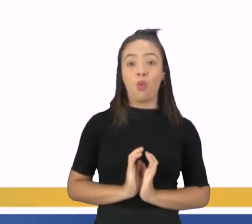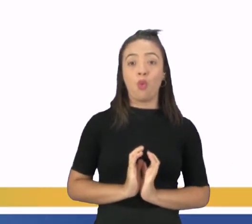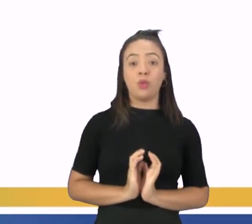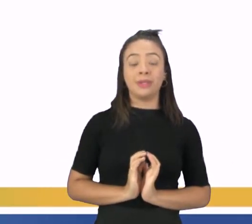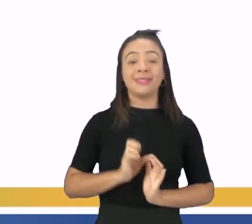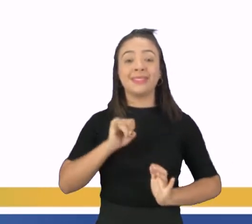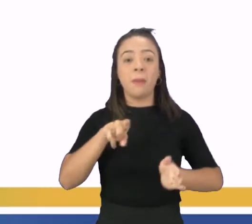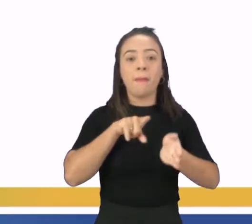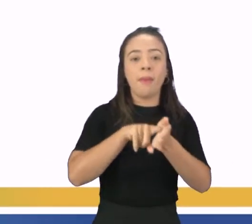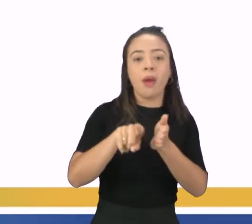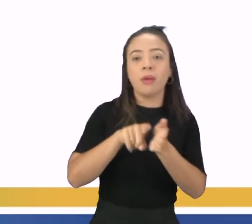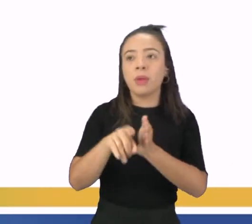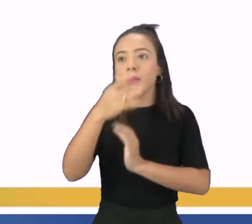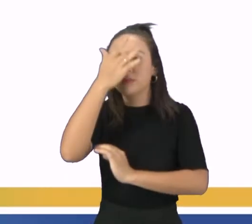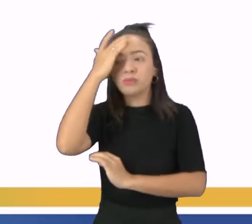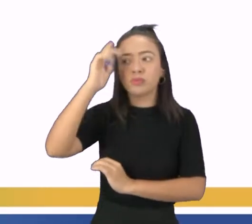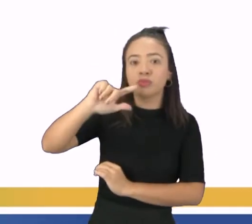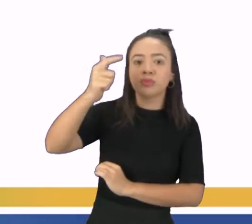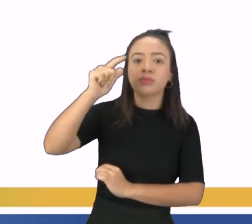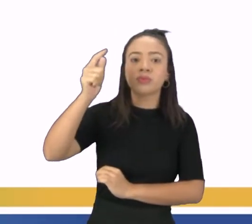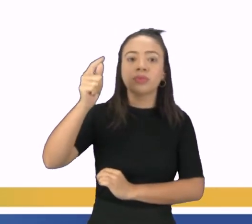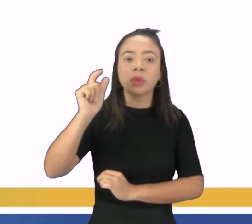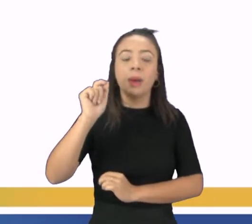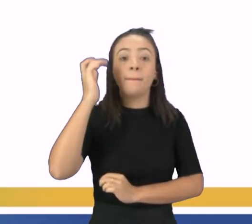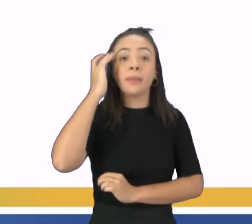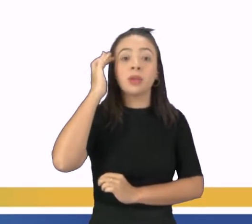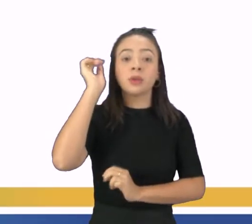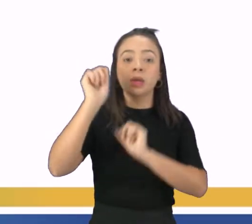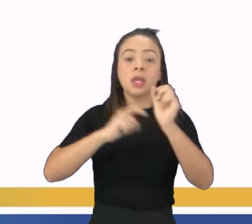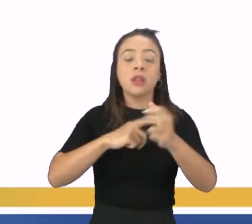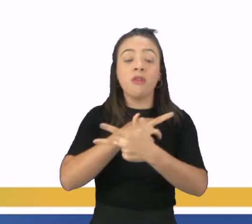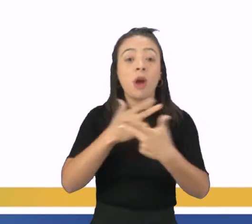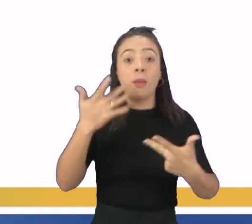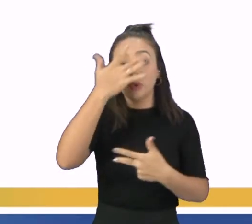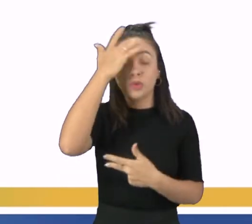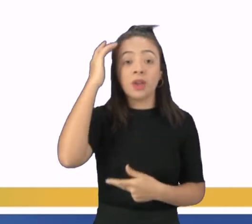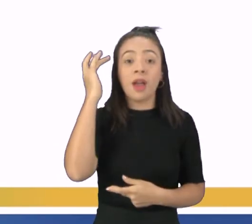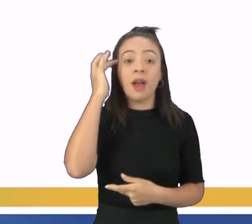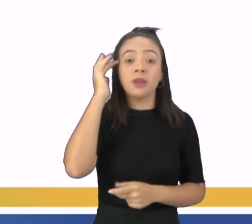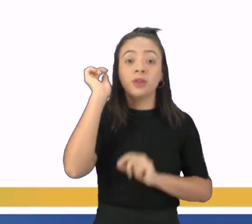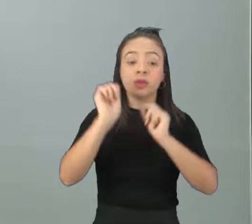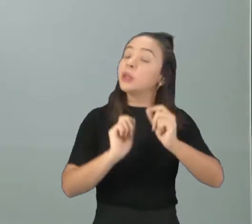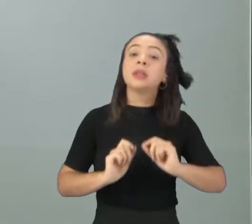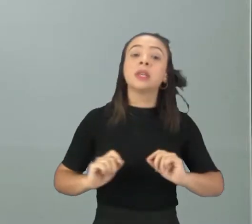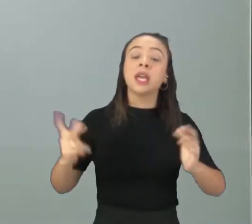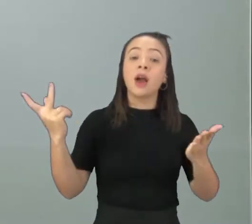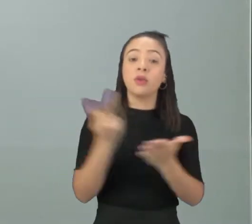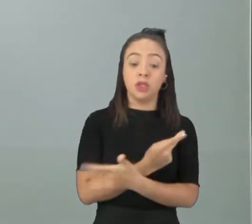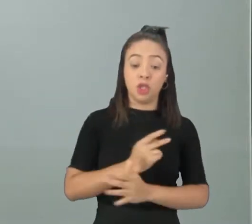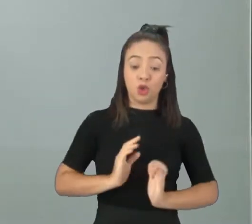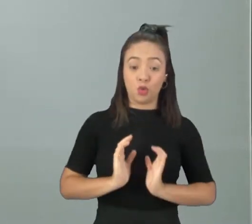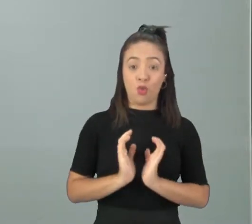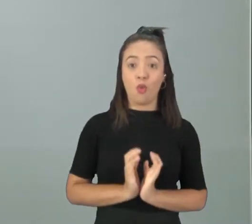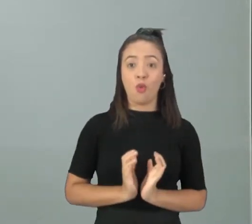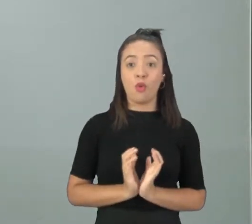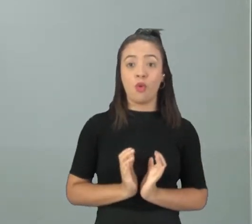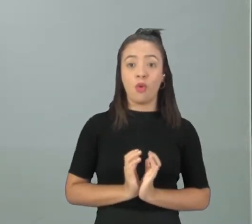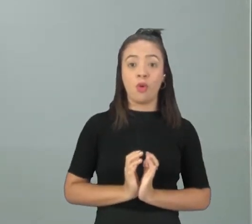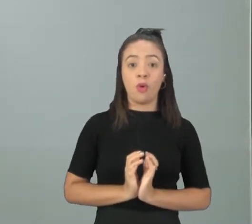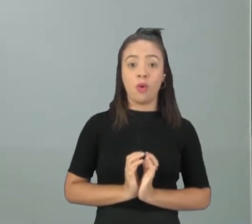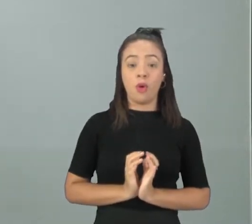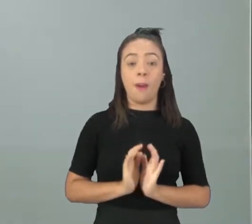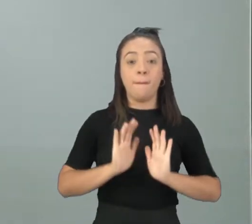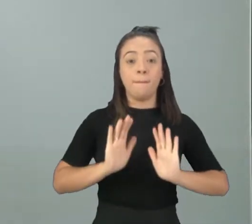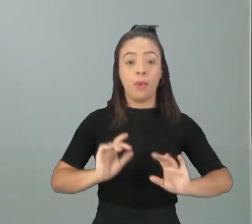você perguntar ali para os populares, né, você vai achar muita gente que acha que a fecundação ocorre no útero, né?